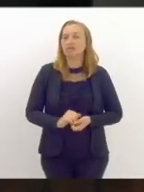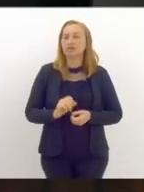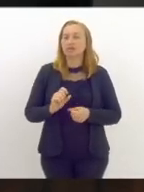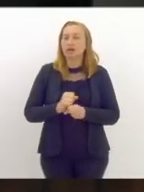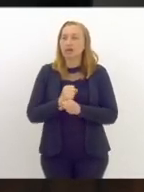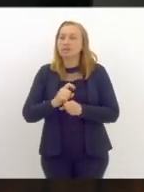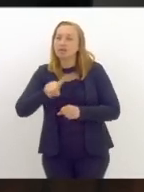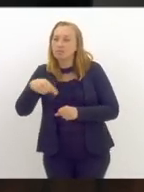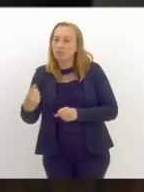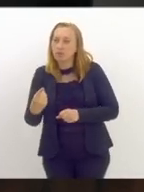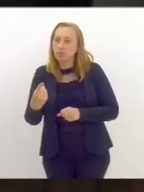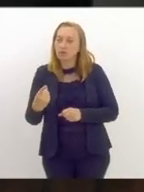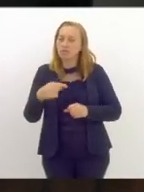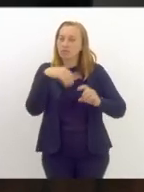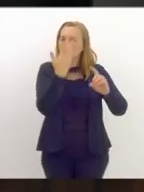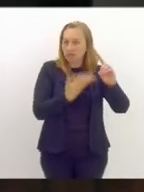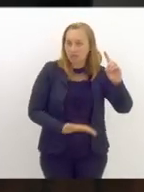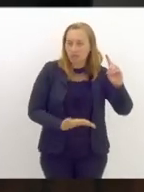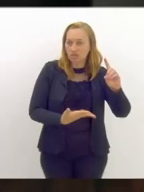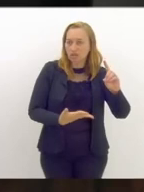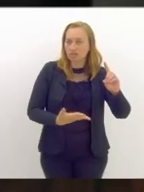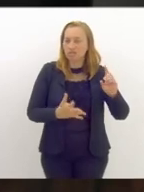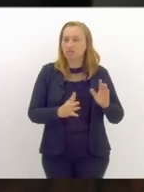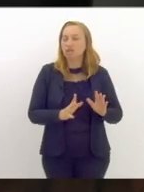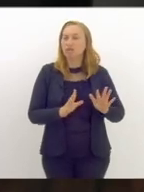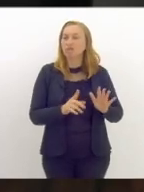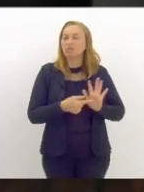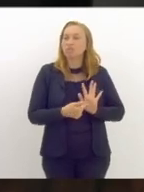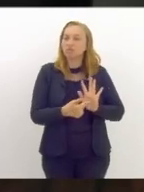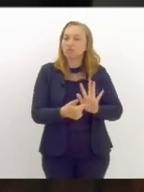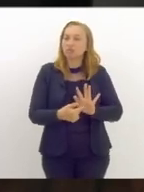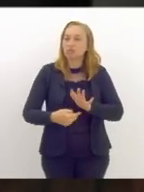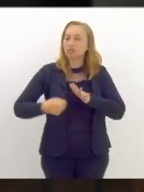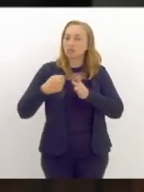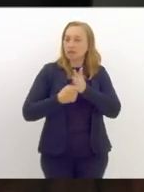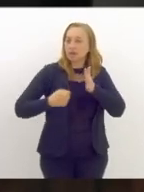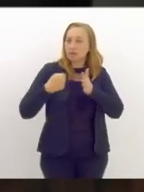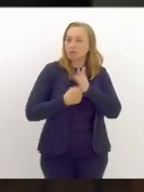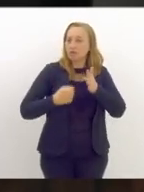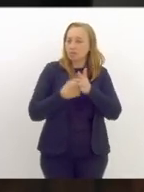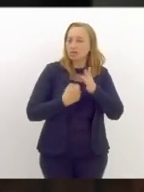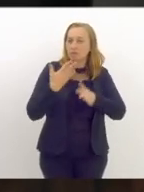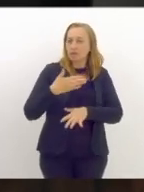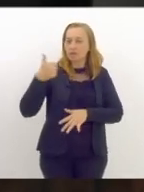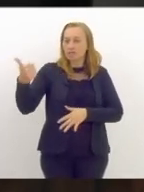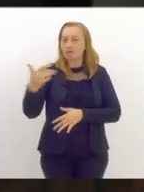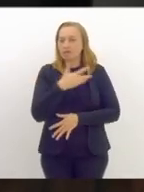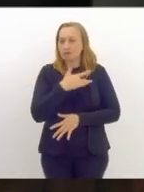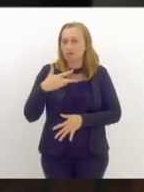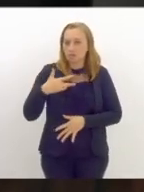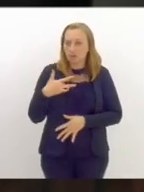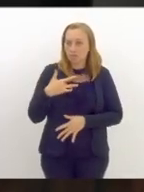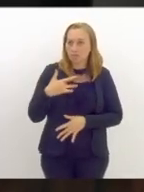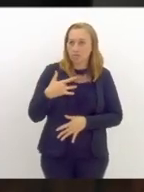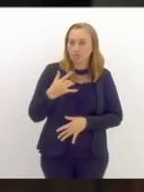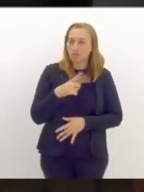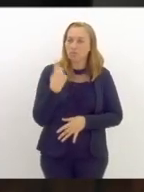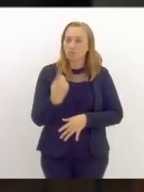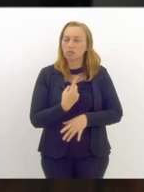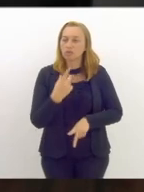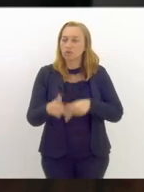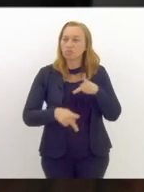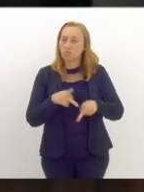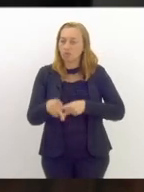depois, para definir o nosso homenageado, que tem se mostrado incansável na luta pela melhoria da saúde em prol da nossa